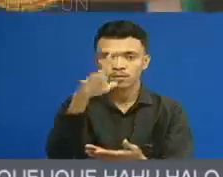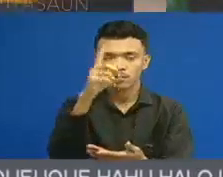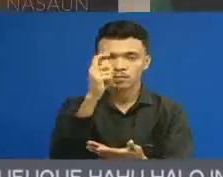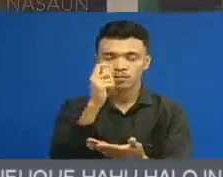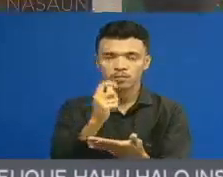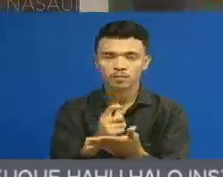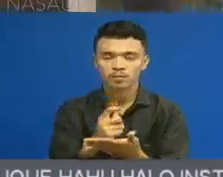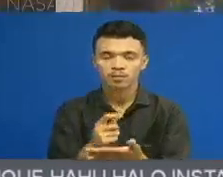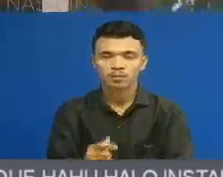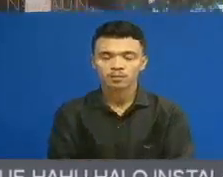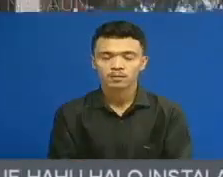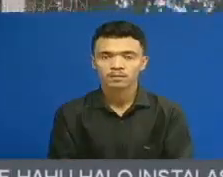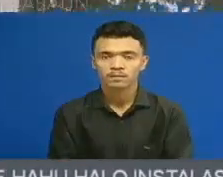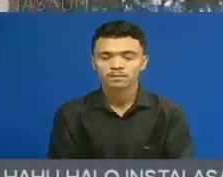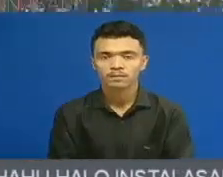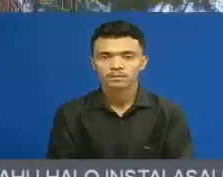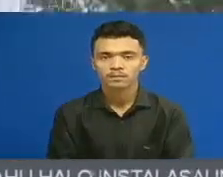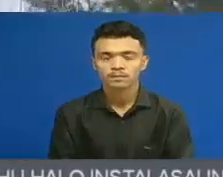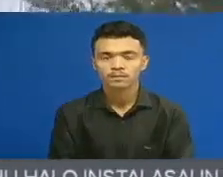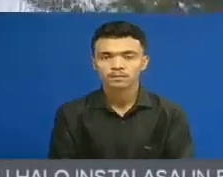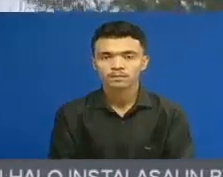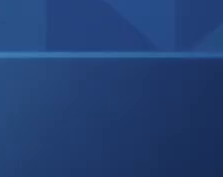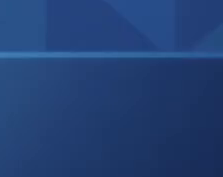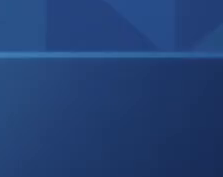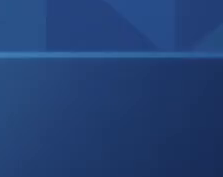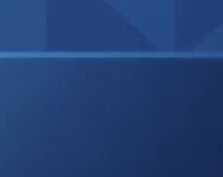O silau tem Zulio Seisas Bartatelli.